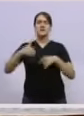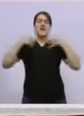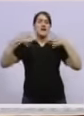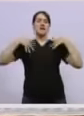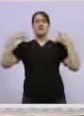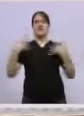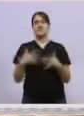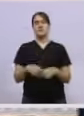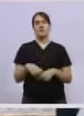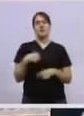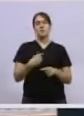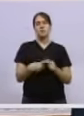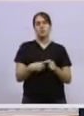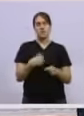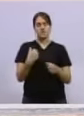deu trabalho para chegar.